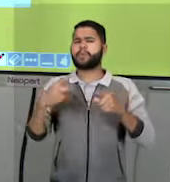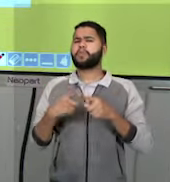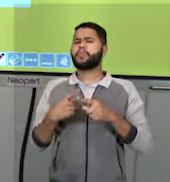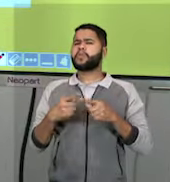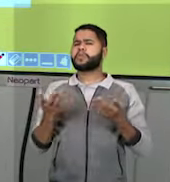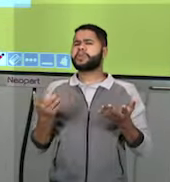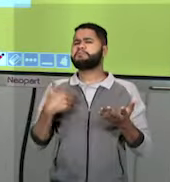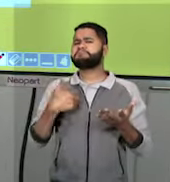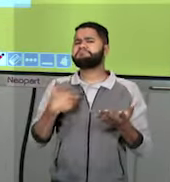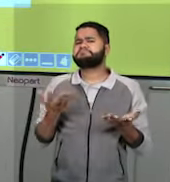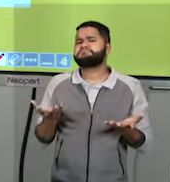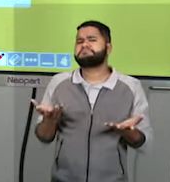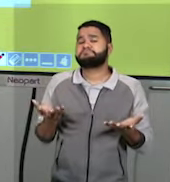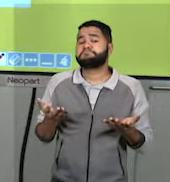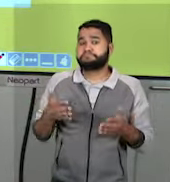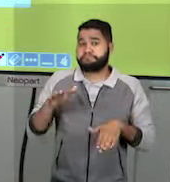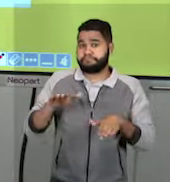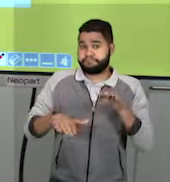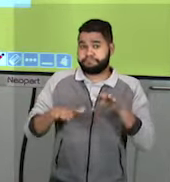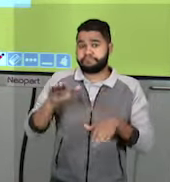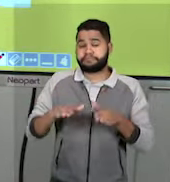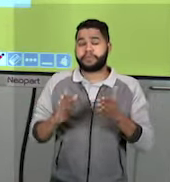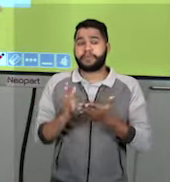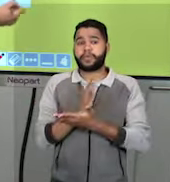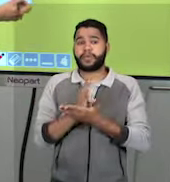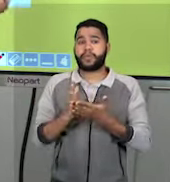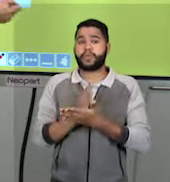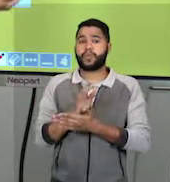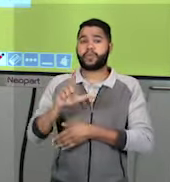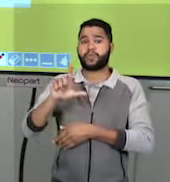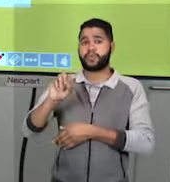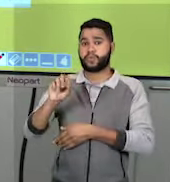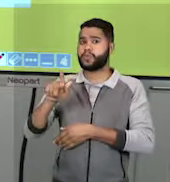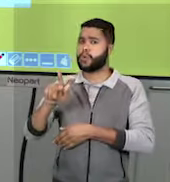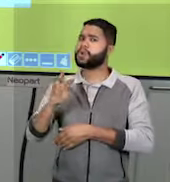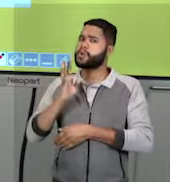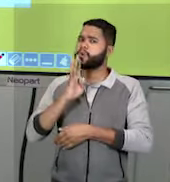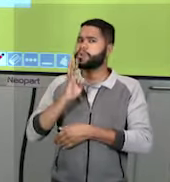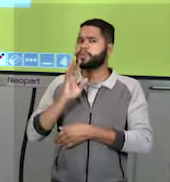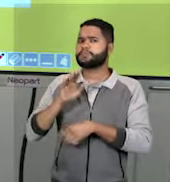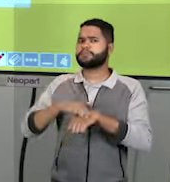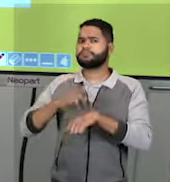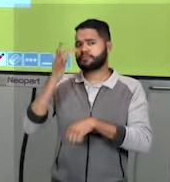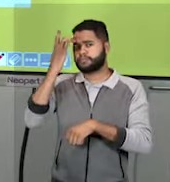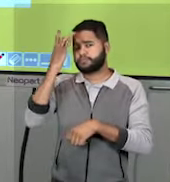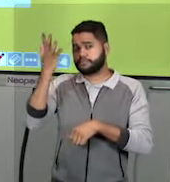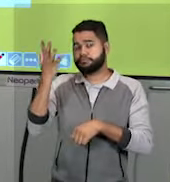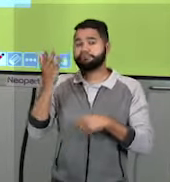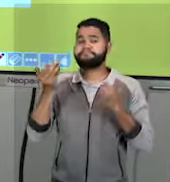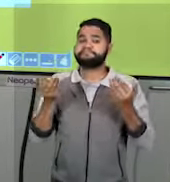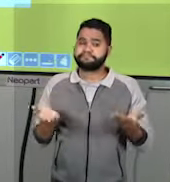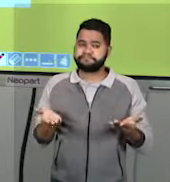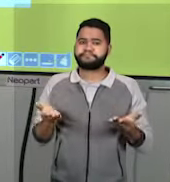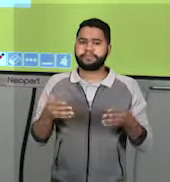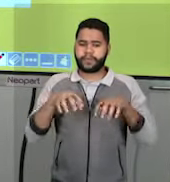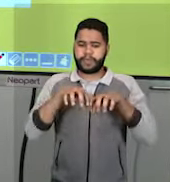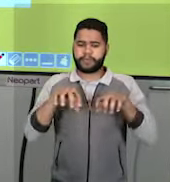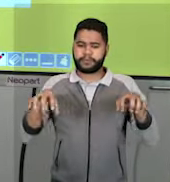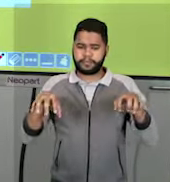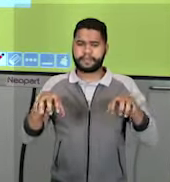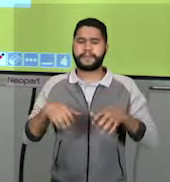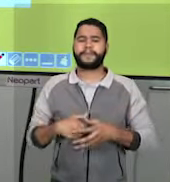isso, professor? Porque, às vezes, algum desses logaritmos eu conheço, fica mais fácil de resolver, então eu faço a separação,